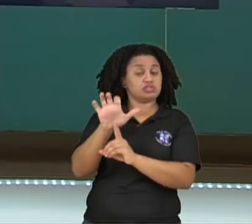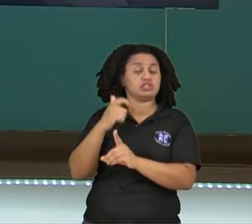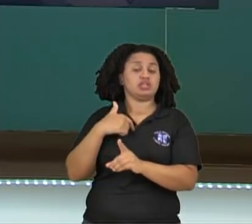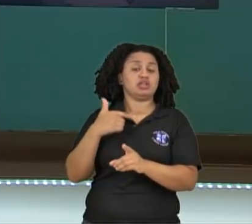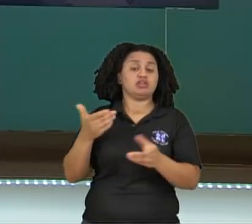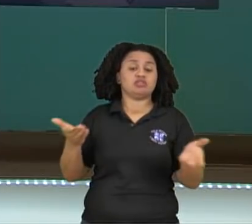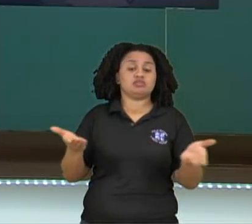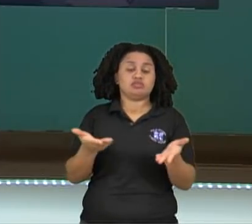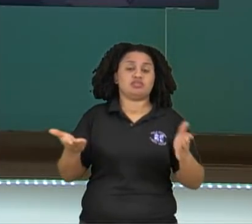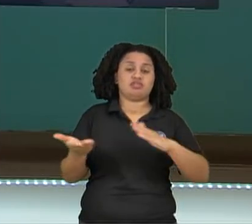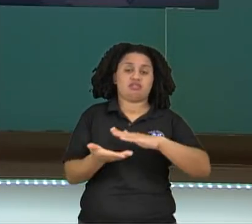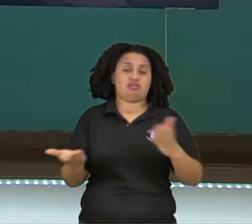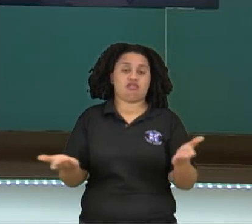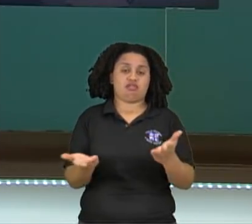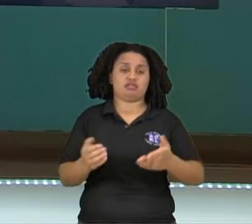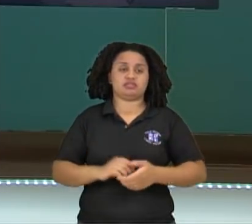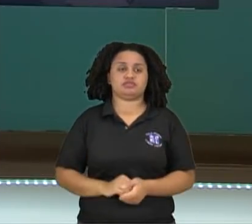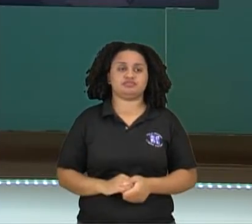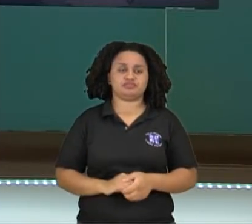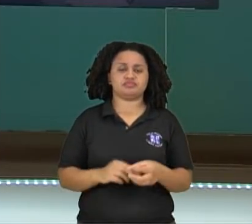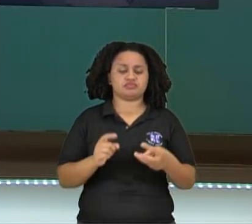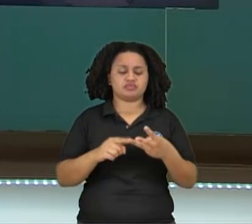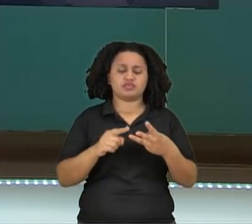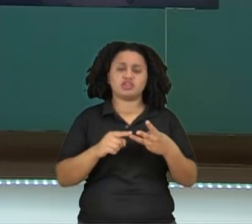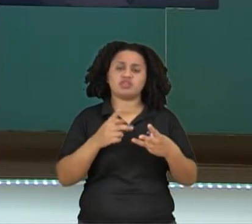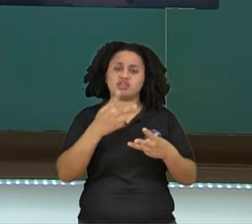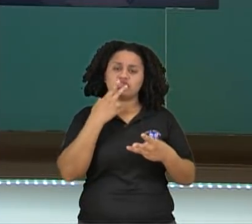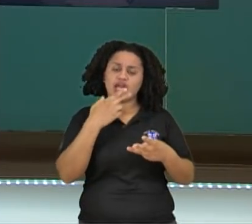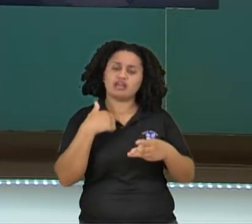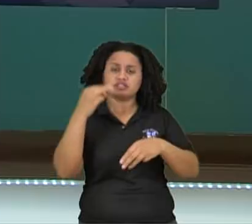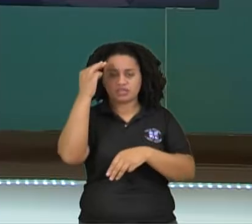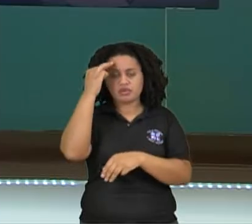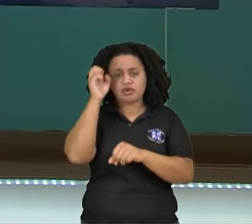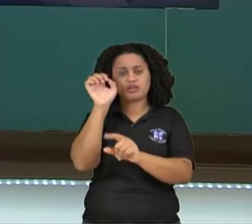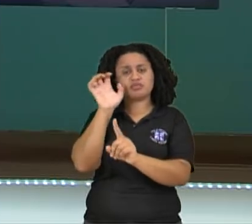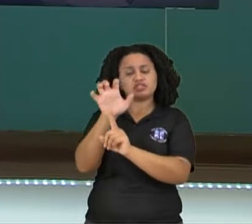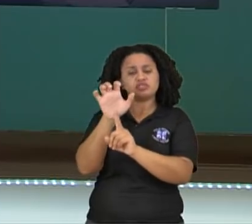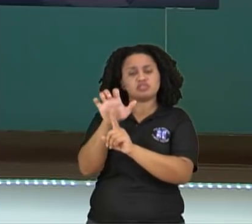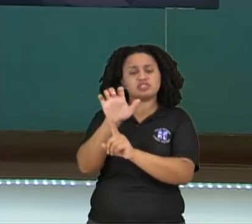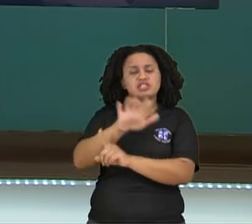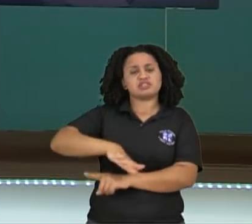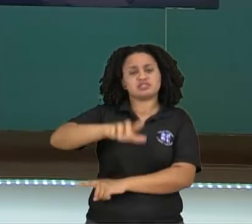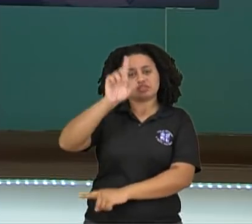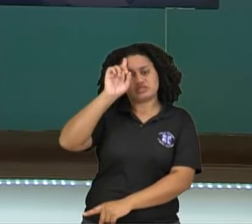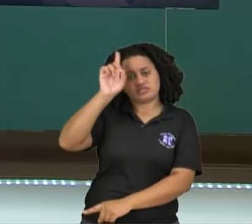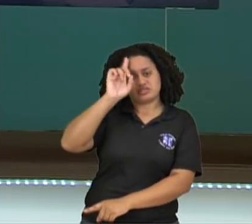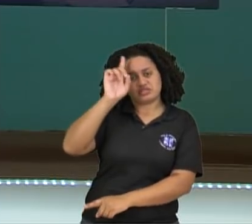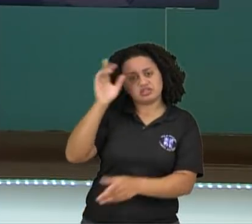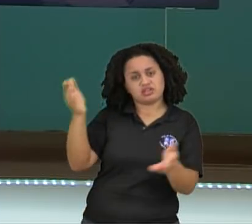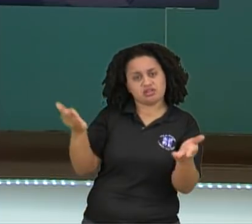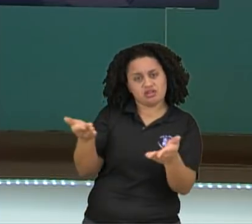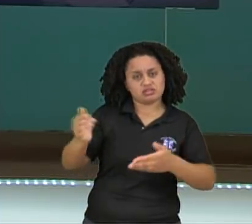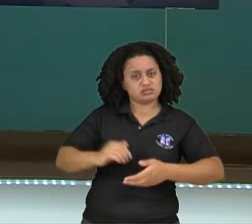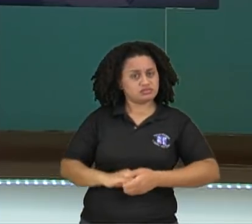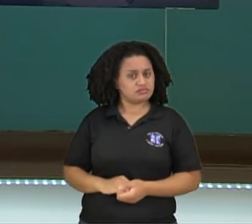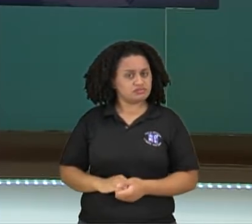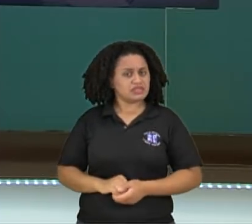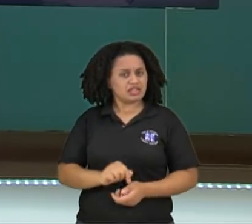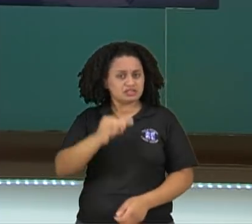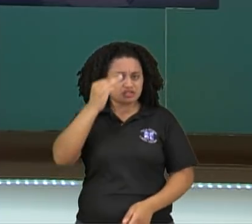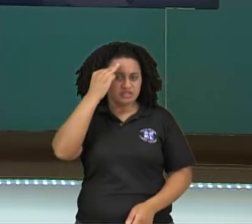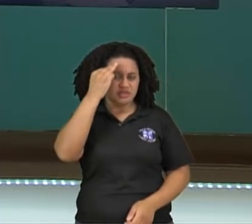atuais. Você considera que a memória pode interferir, então, em nosso cotidiano, nos nossos dias atuais? Essa memória